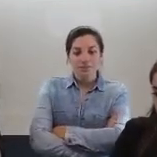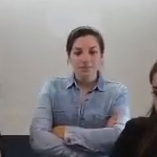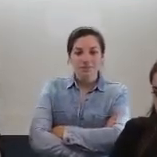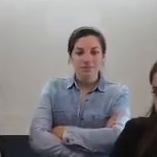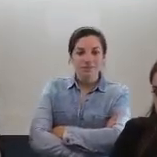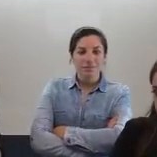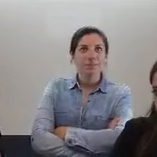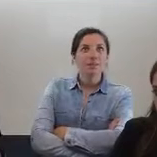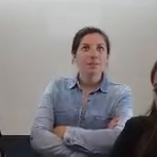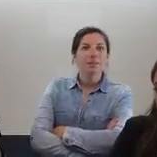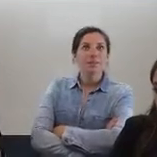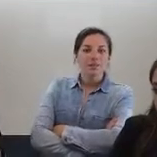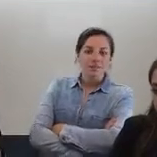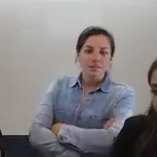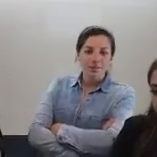freudiana. Vamos lá.